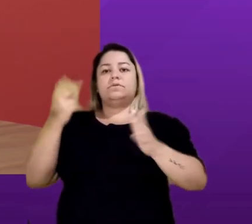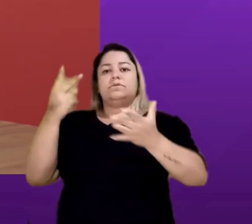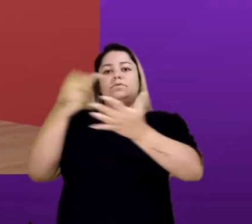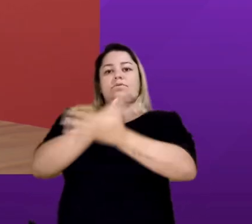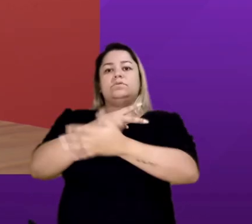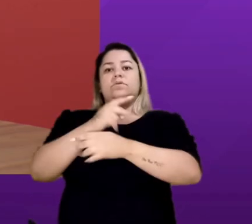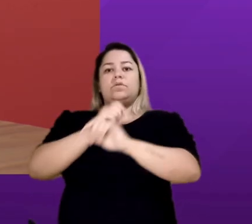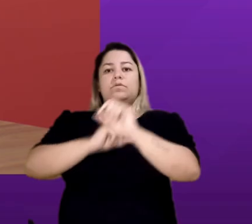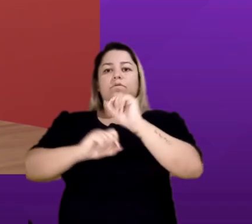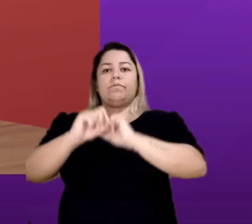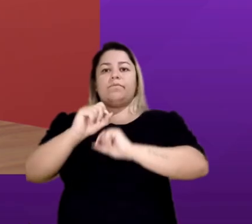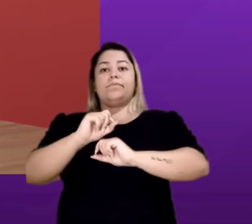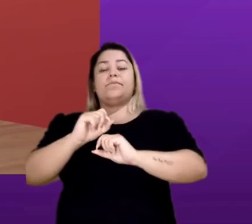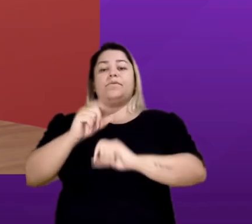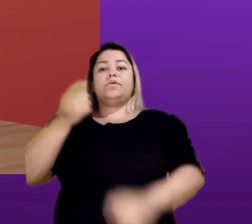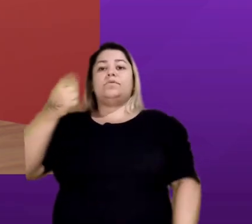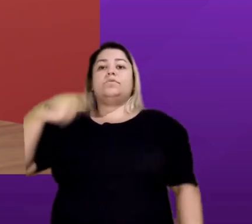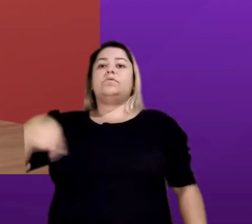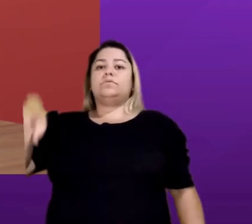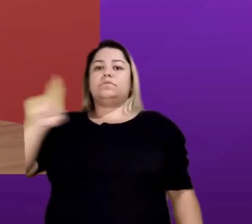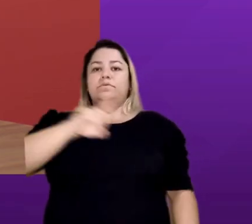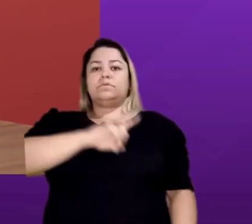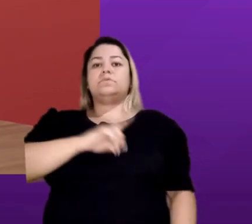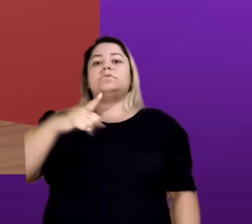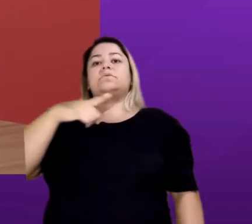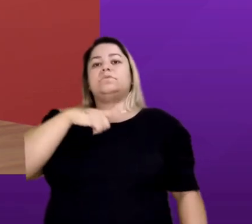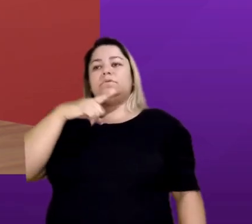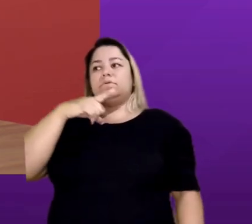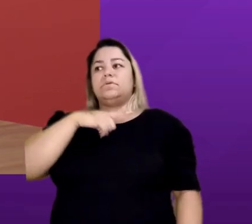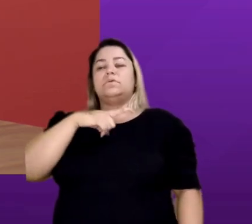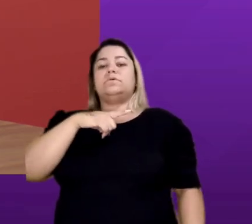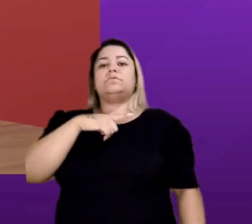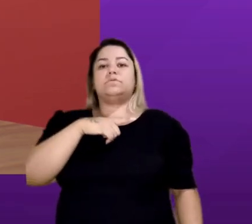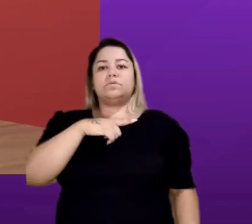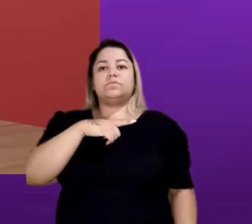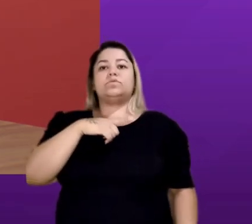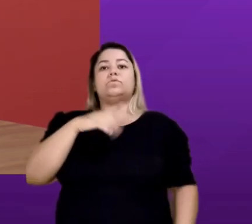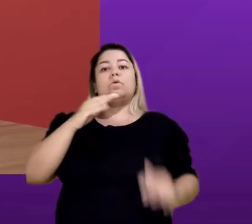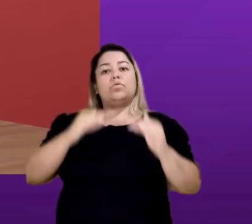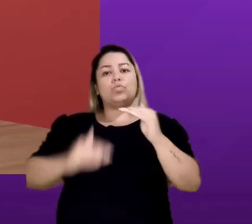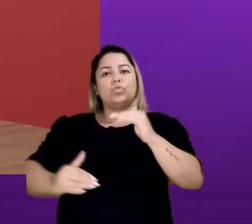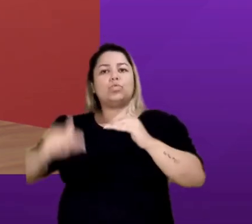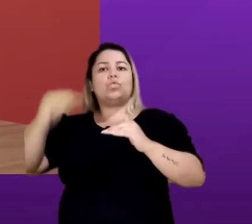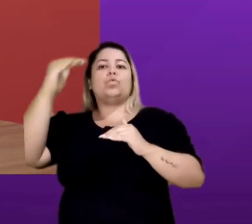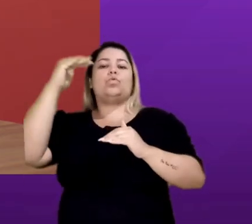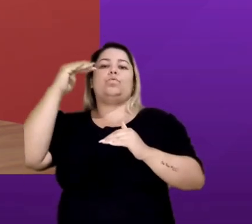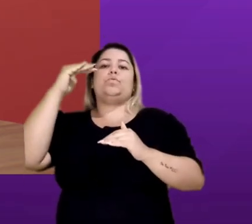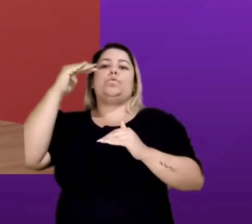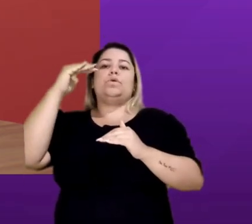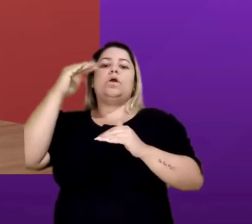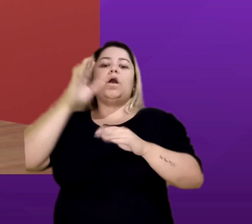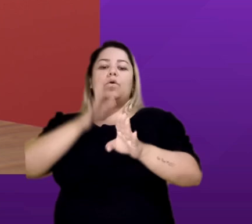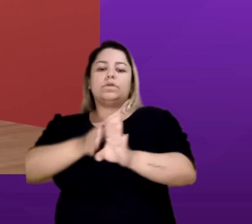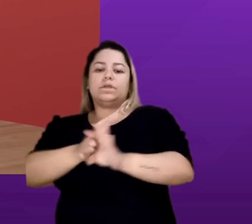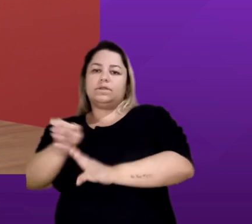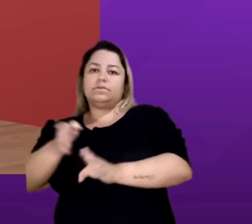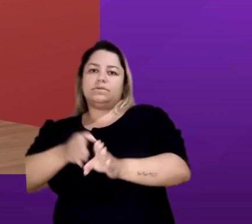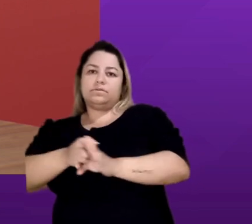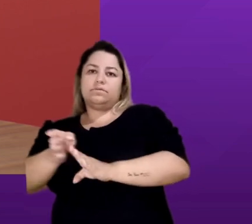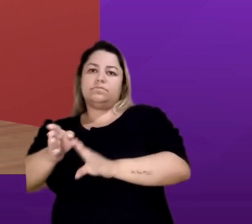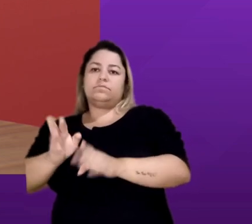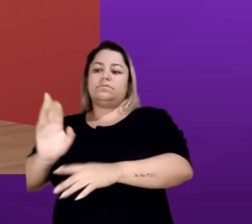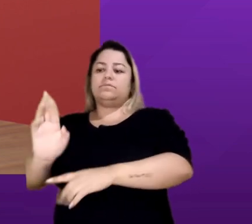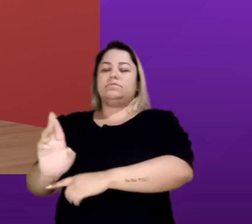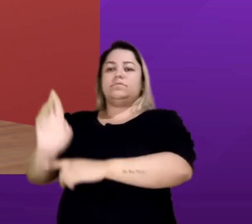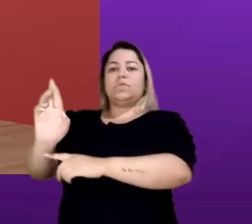e quando a gente tem o topo, né, balizando, orientando, né, como no caso o presidente